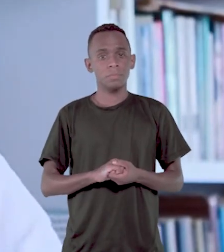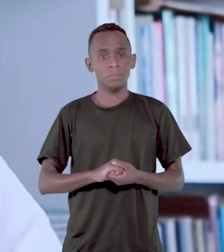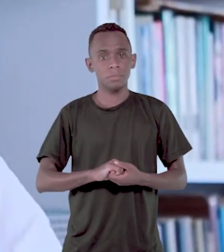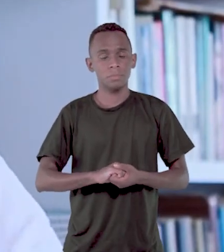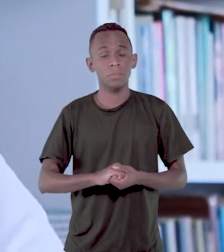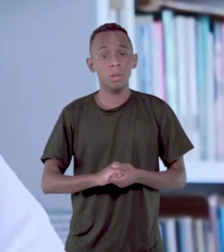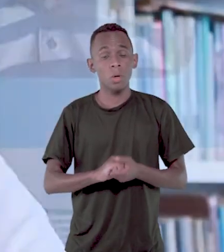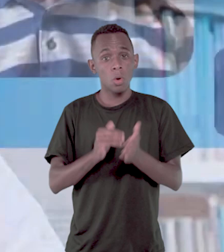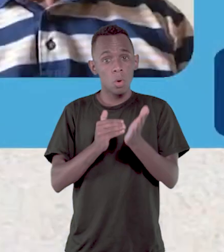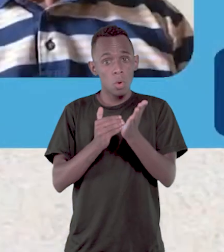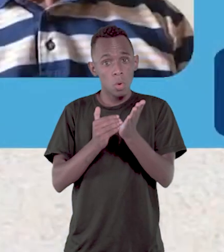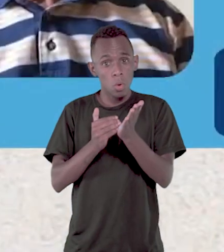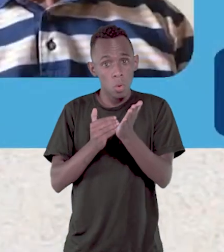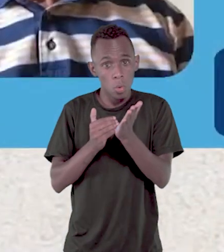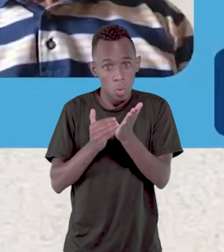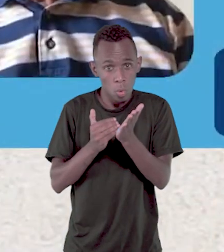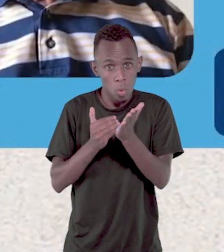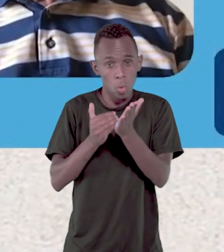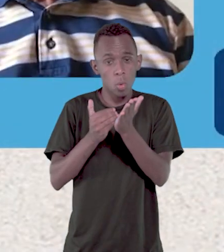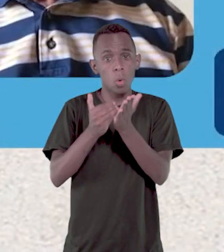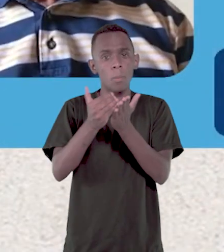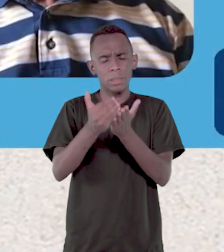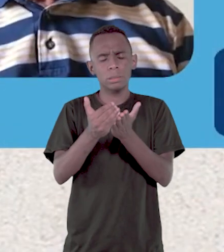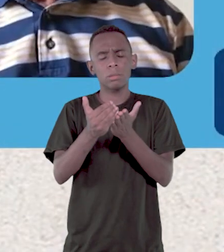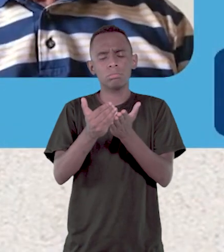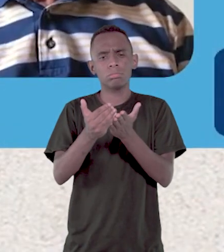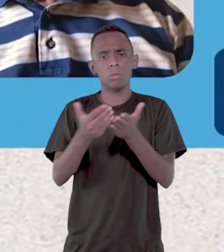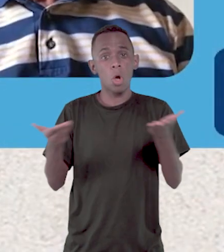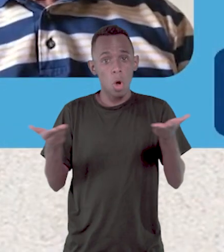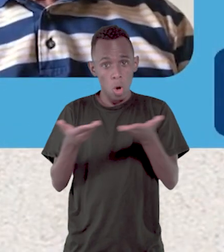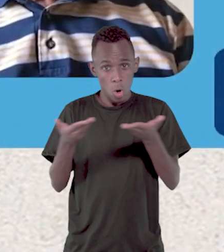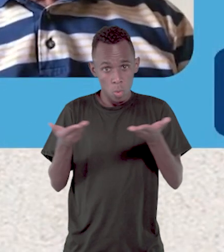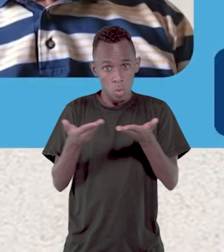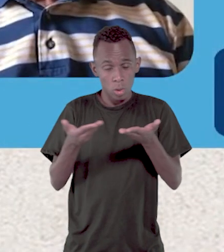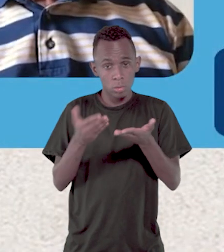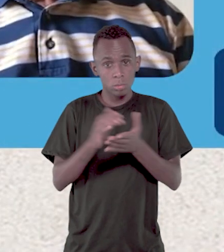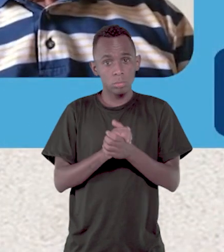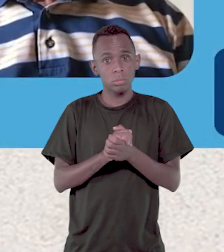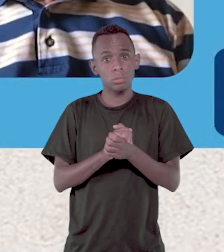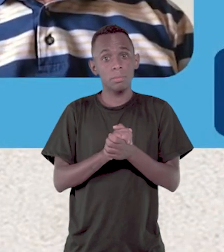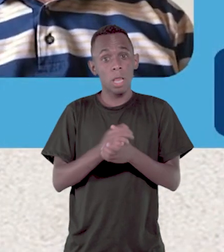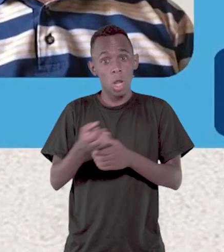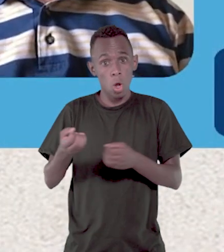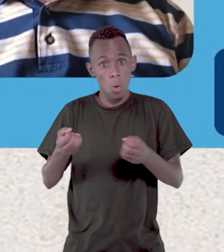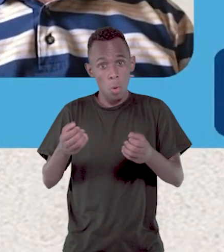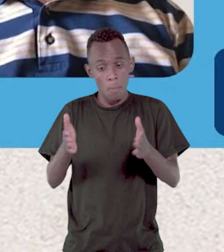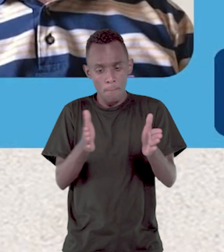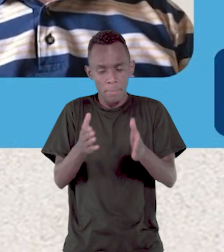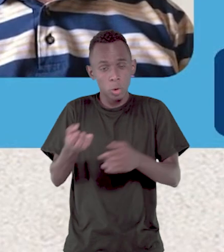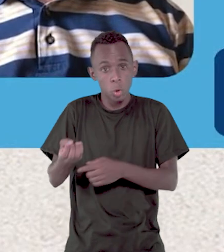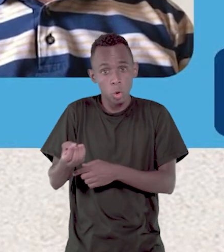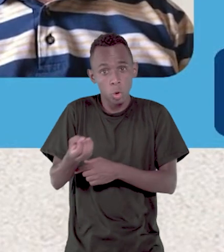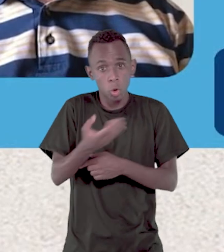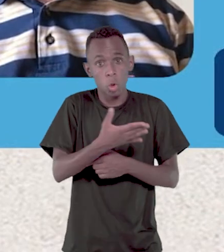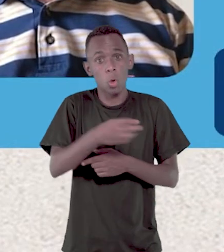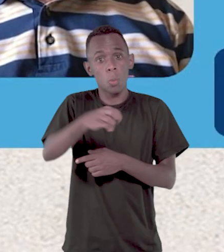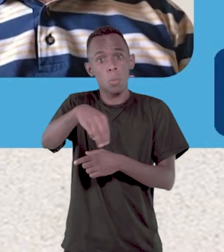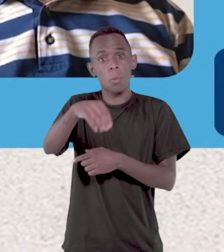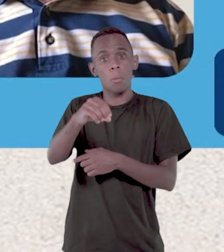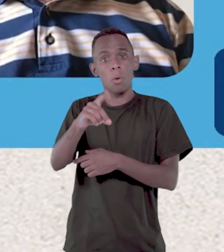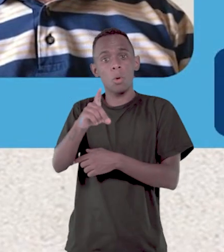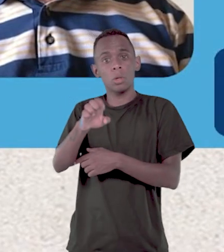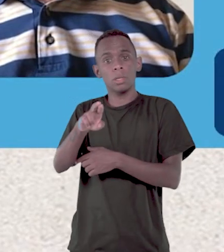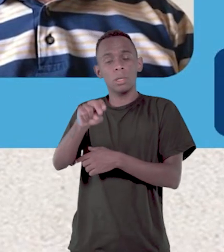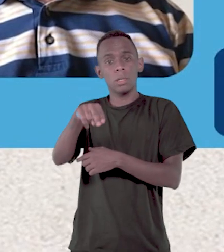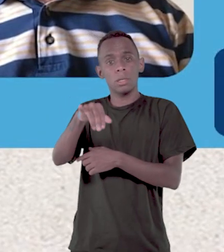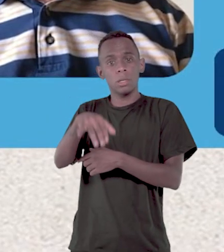não? Então, Vato, vamos começar pelo do momento, né? Que é a questão do modernismo, né?